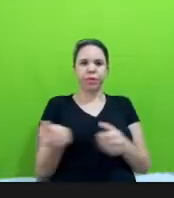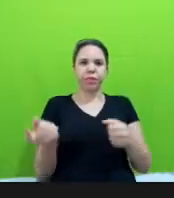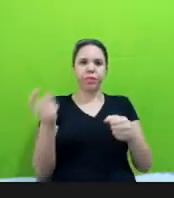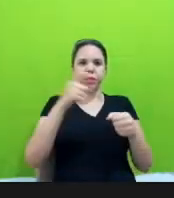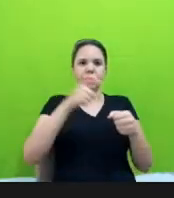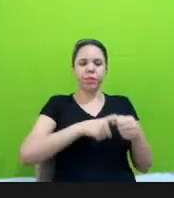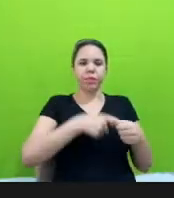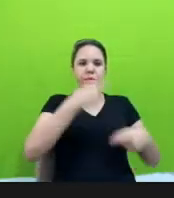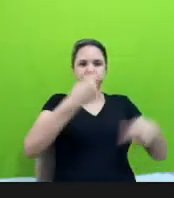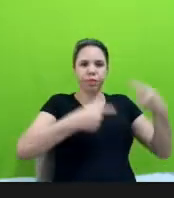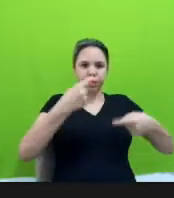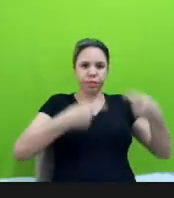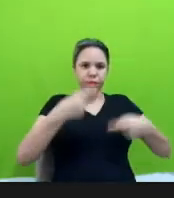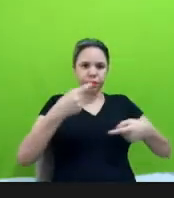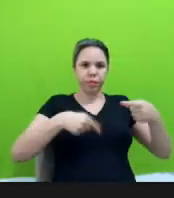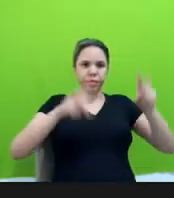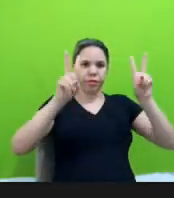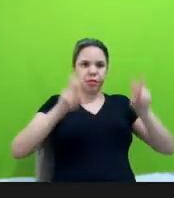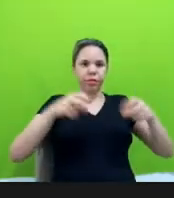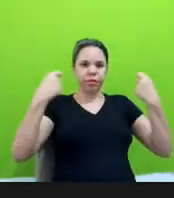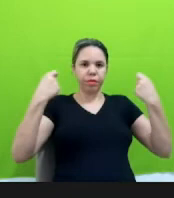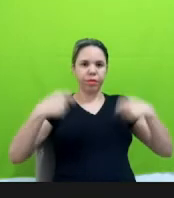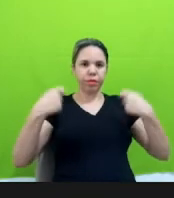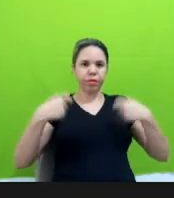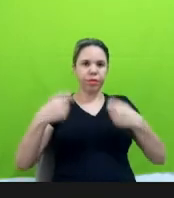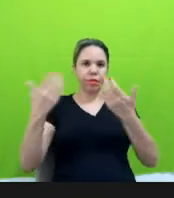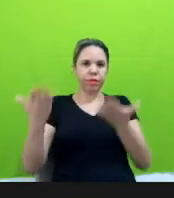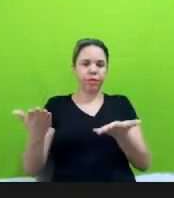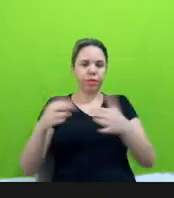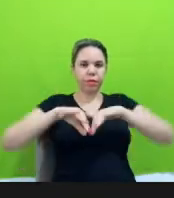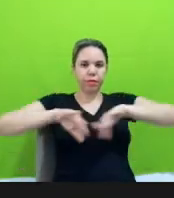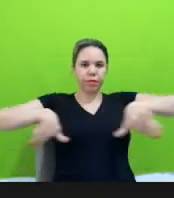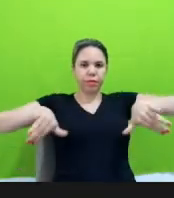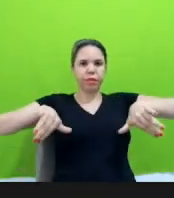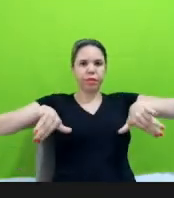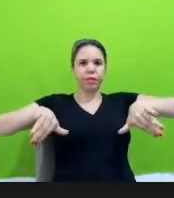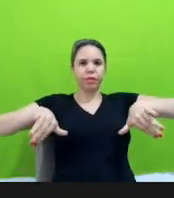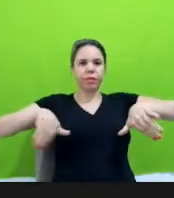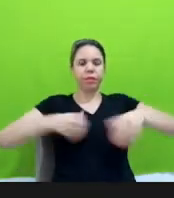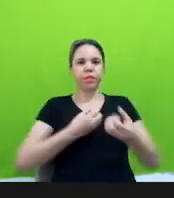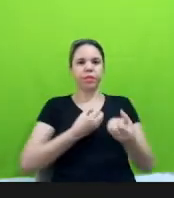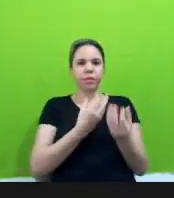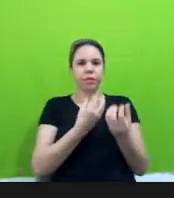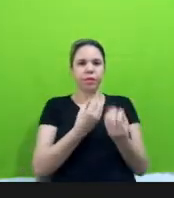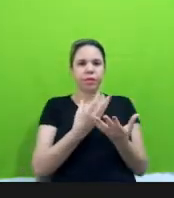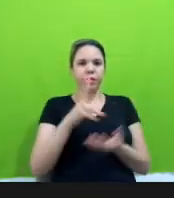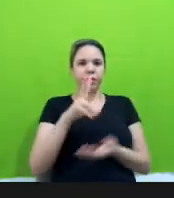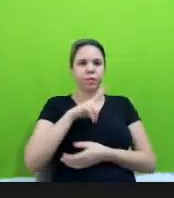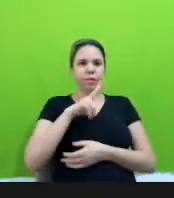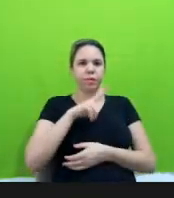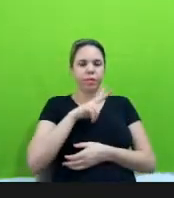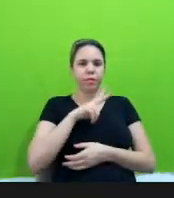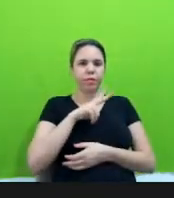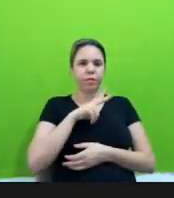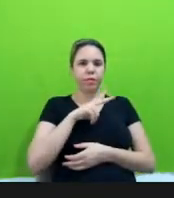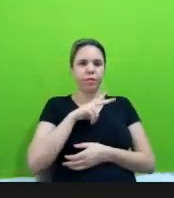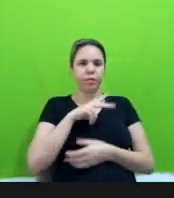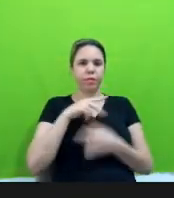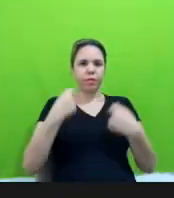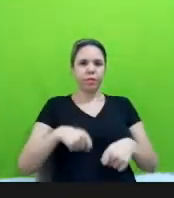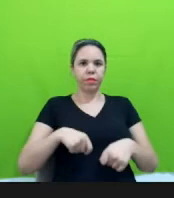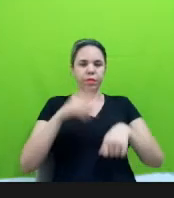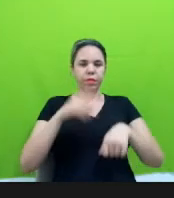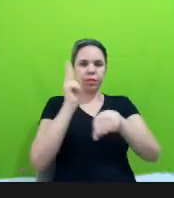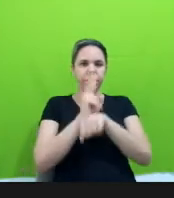discutir novamente sobre a necessidade de separar o que que é uma informação pessoal, né, que deve ser